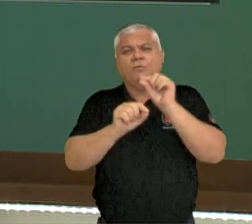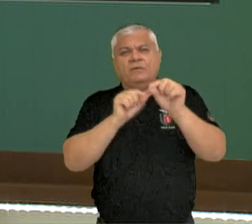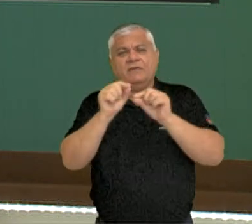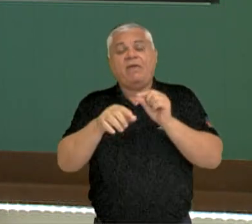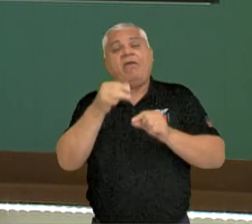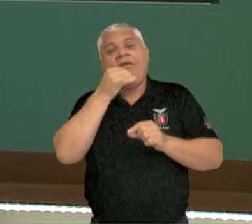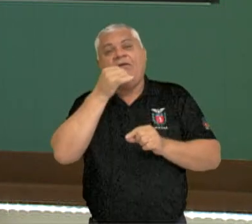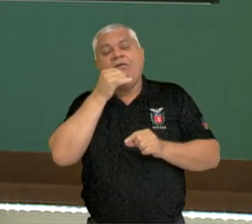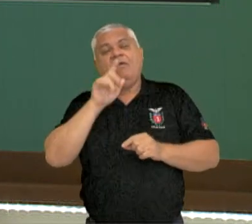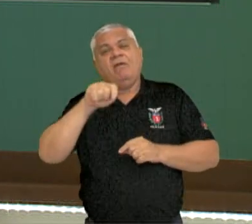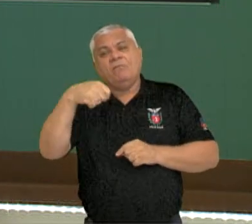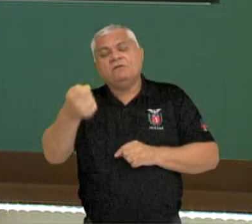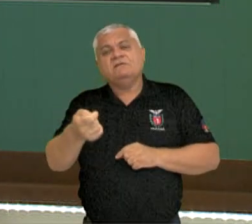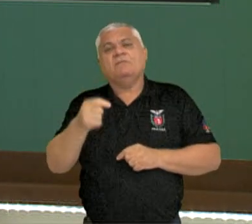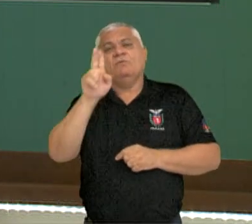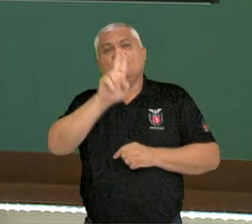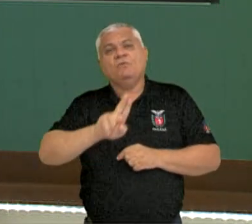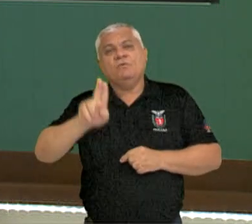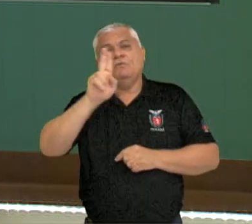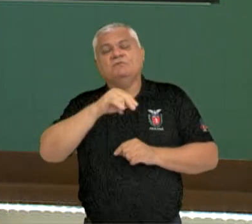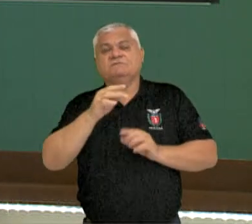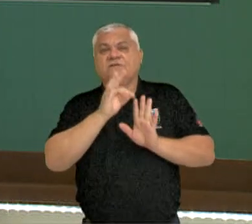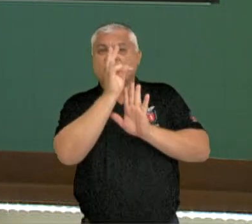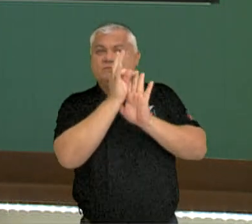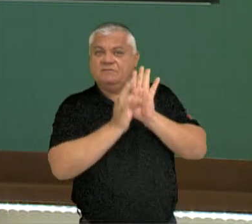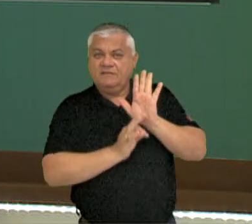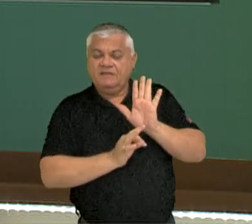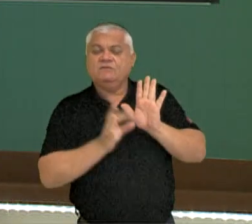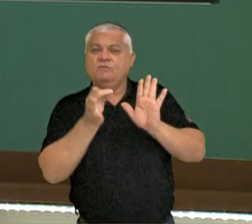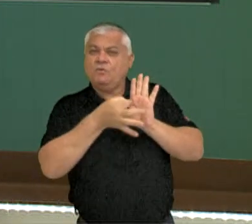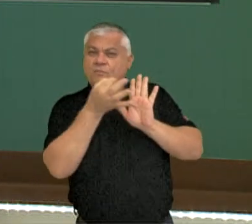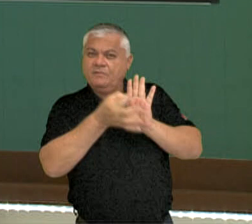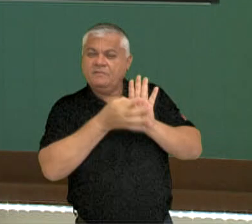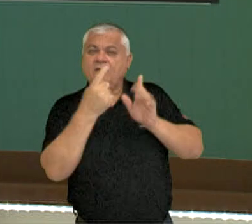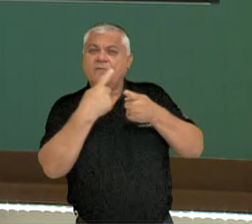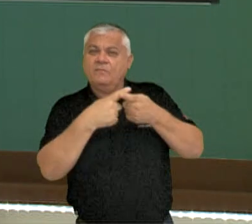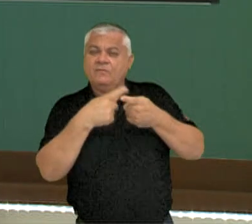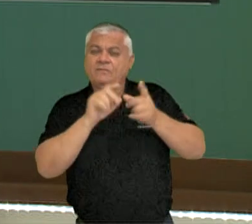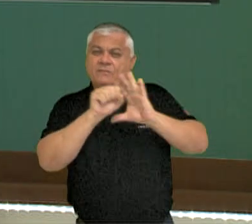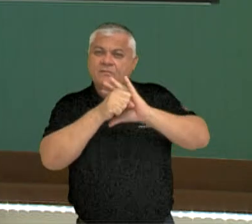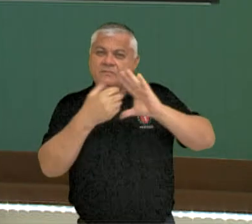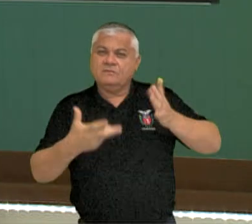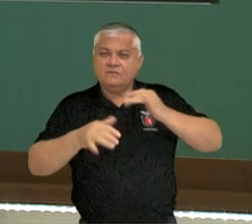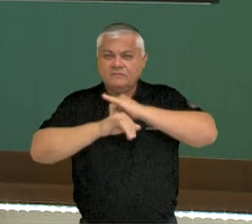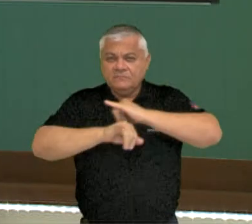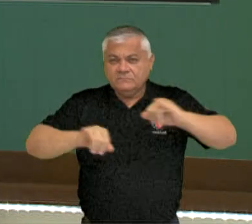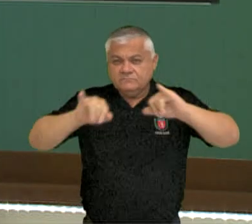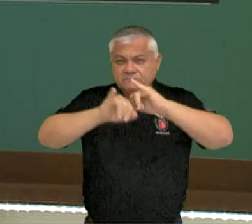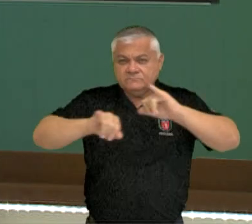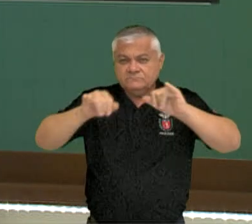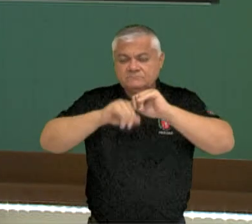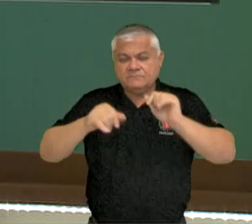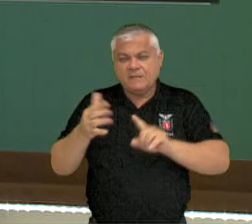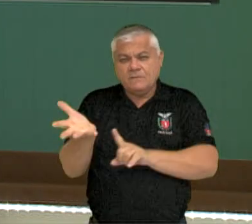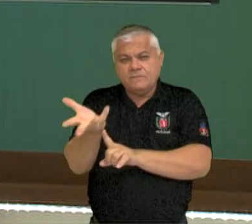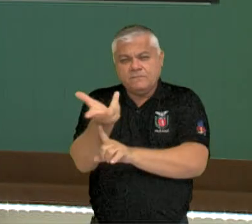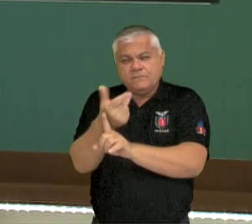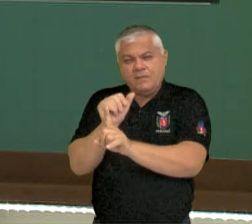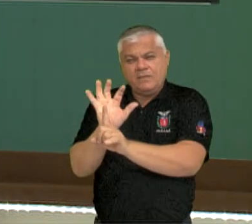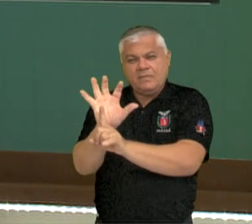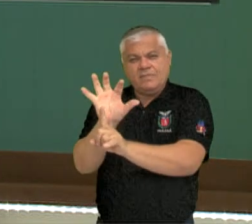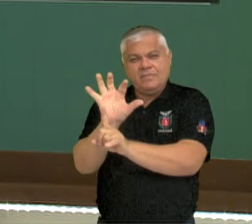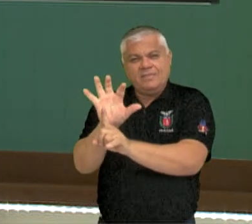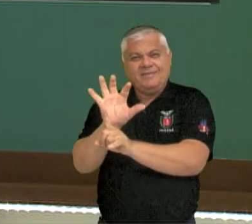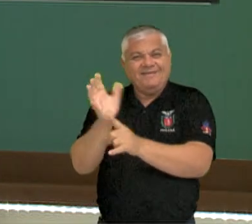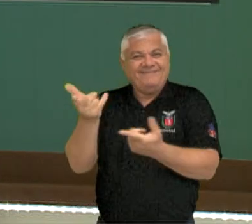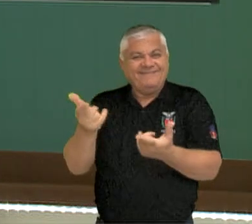retórico utilizado nos textos de opinião e tem como característica informar e persuadir o leitor sobre um